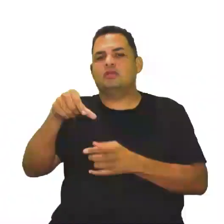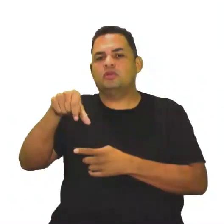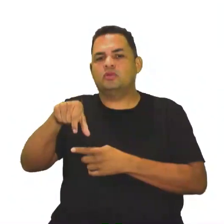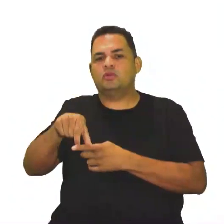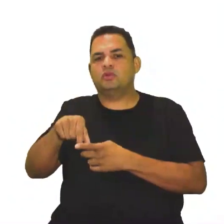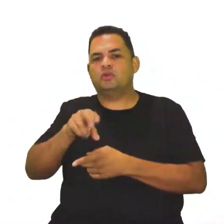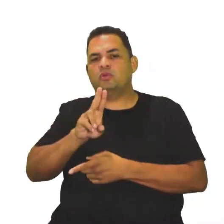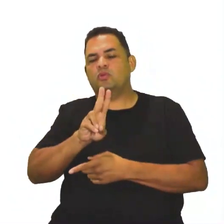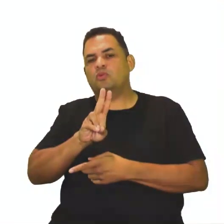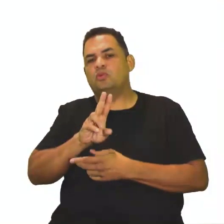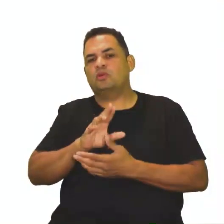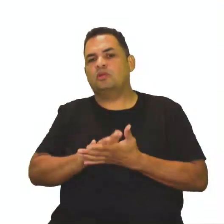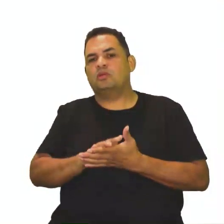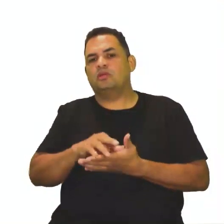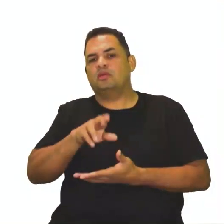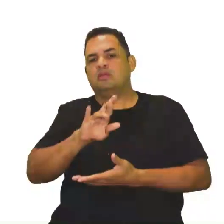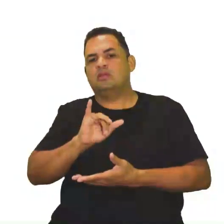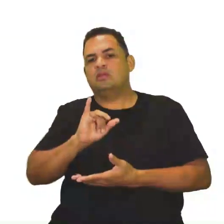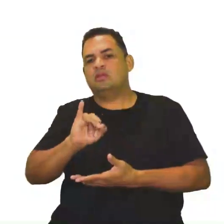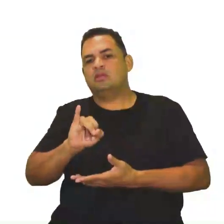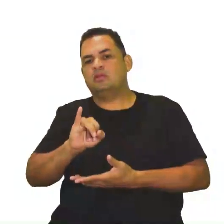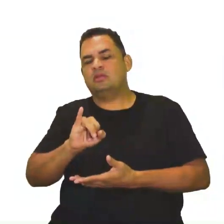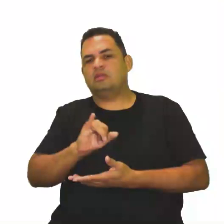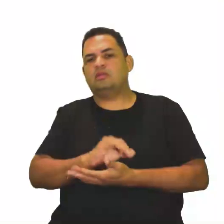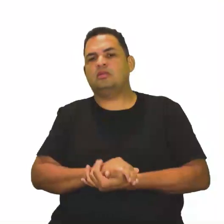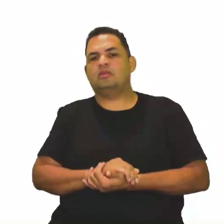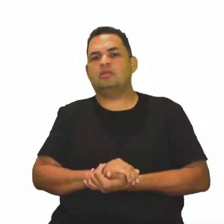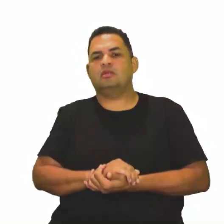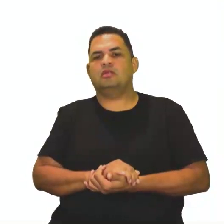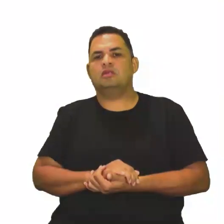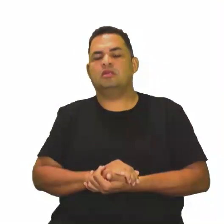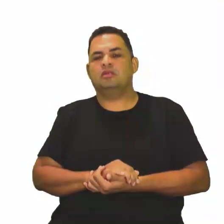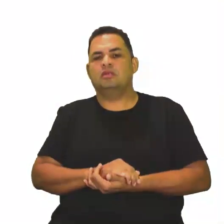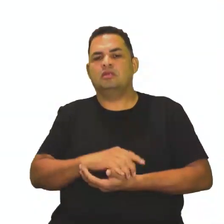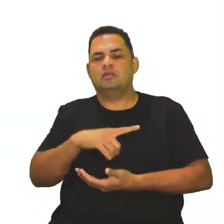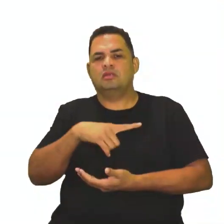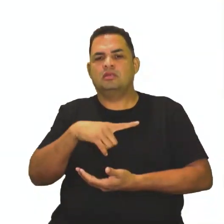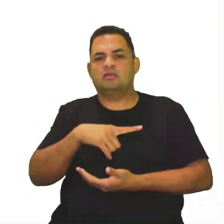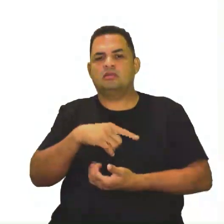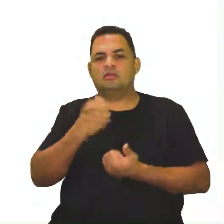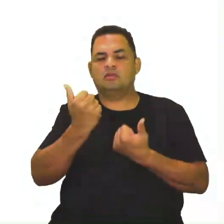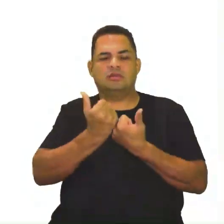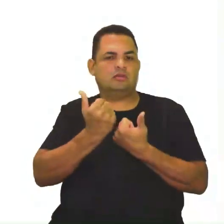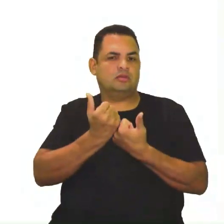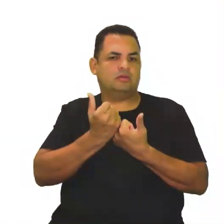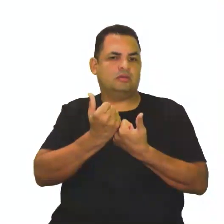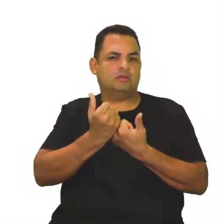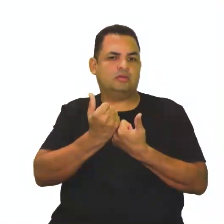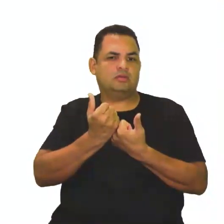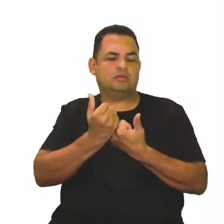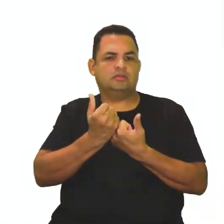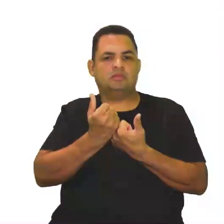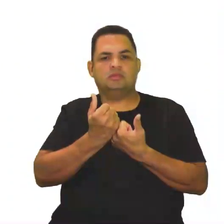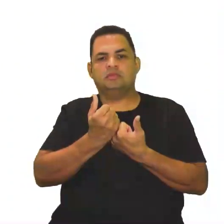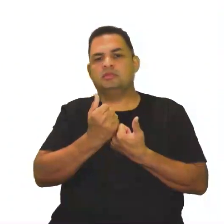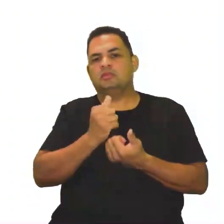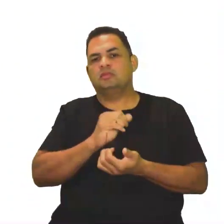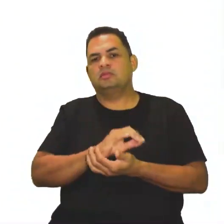faz o quê? O Ri, né, pessoal? O Ri. Então, aqui nós podemos substituir a